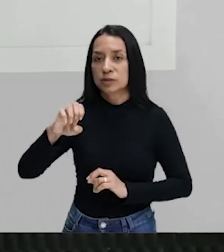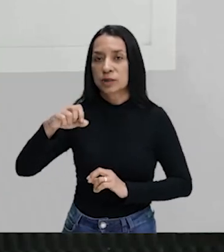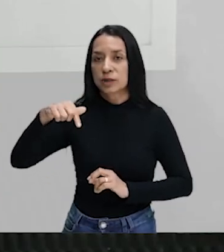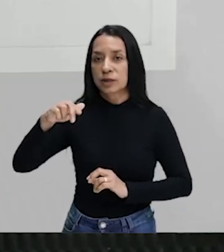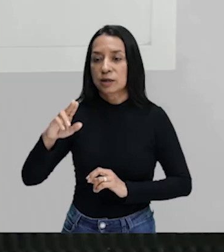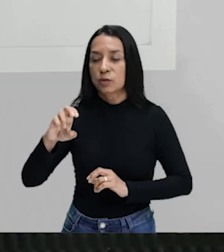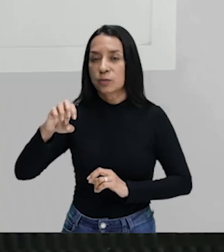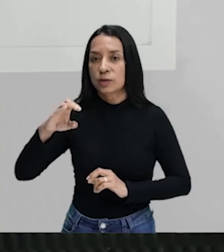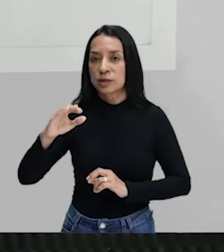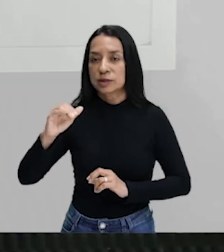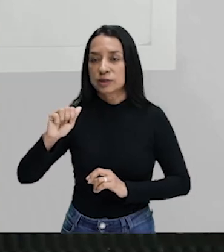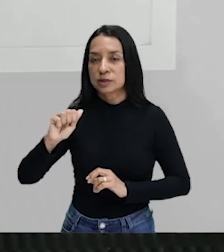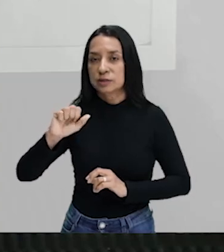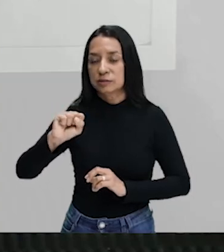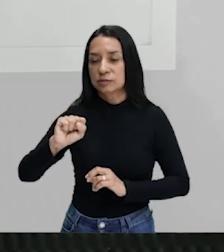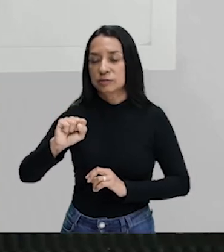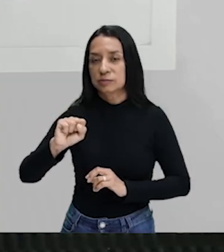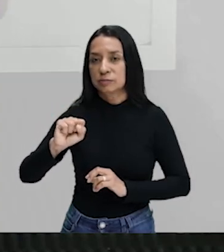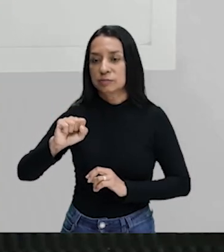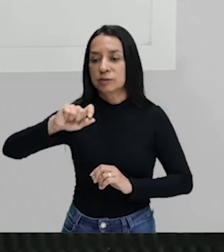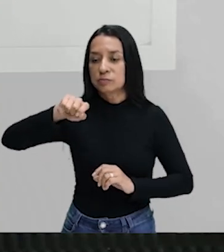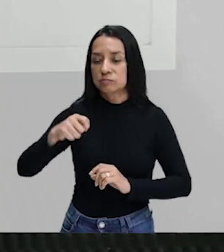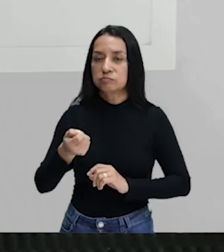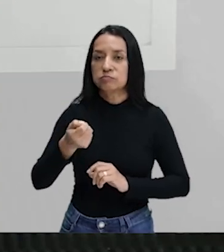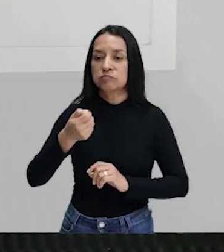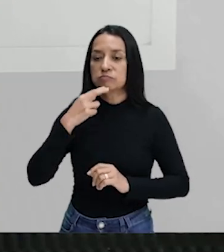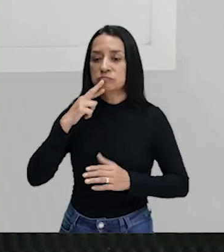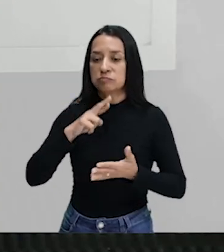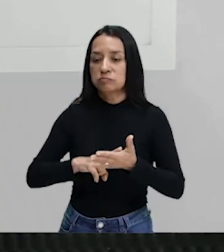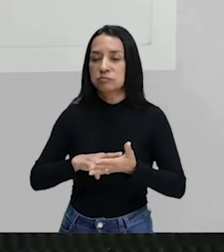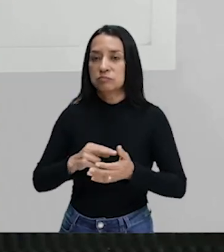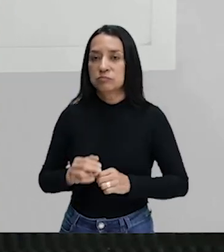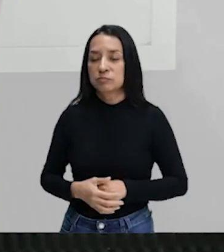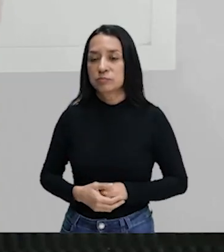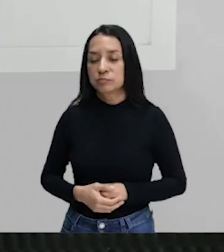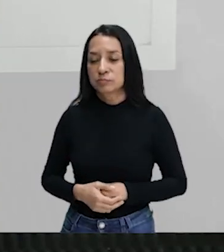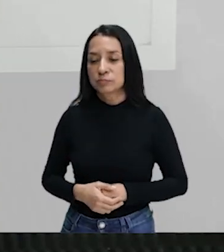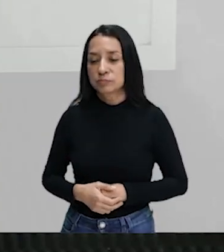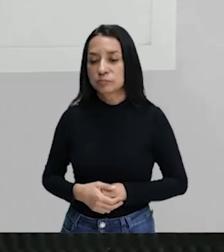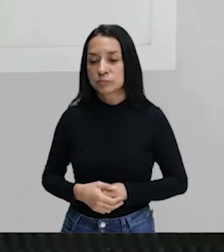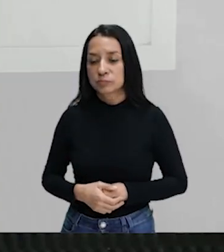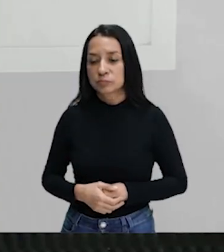Obviamente, você já percebeu que o termo consequencialismo vai sair